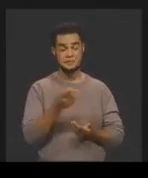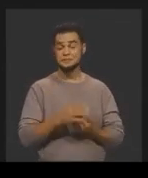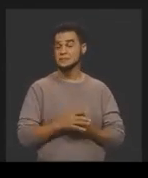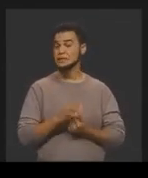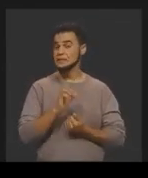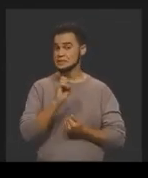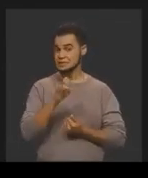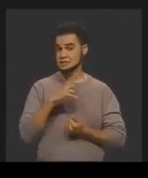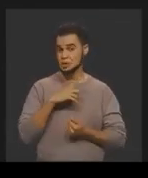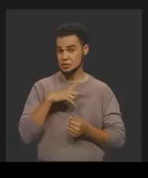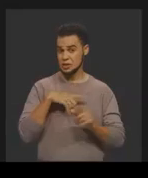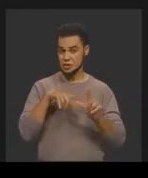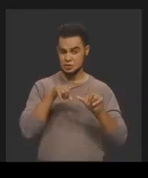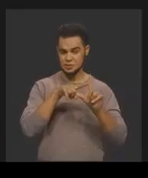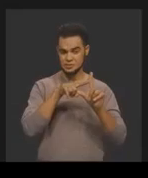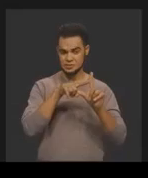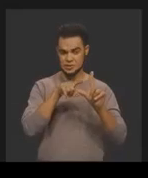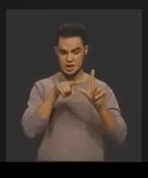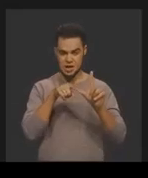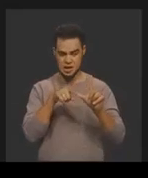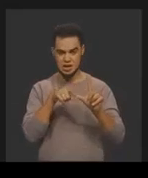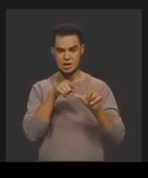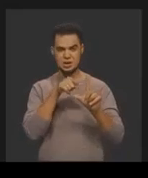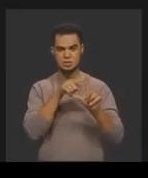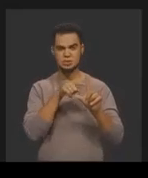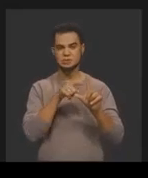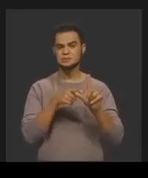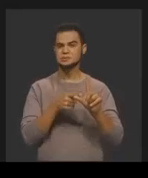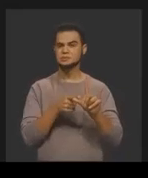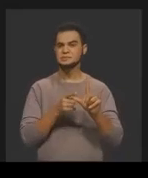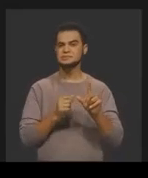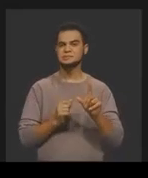ângulo de origem